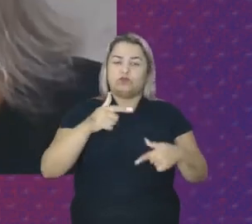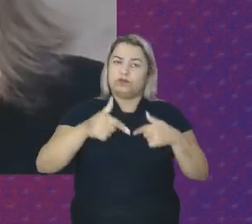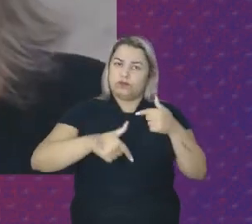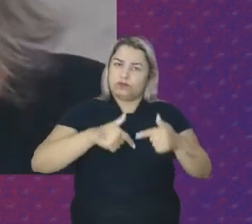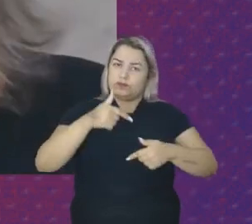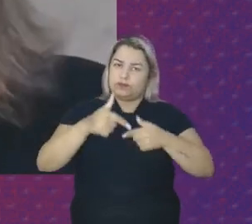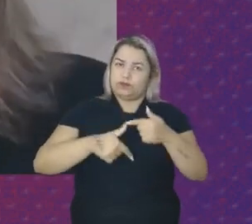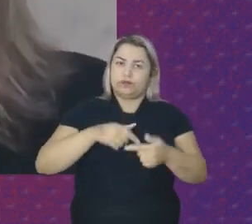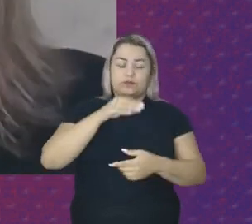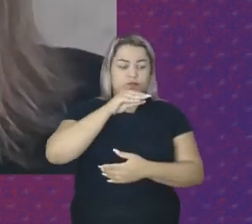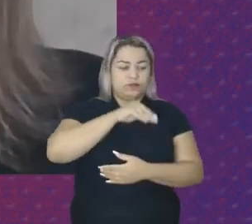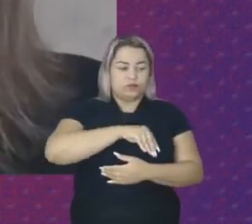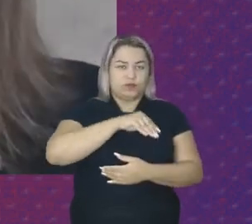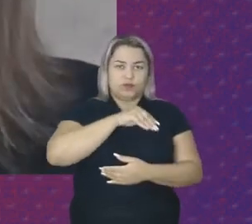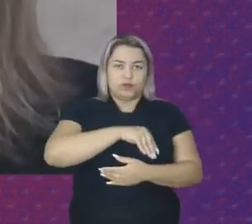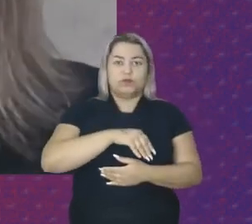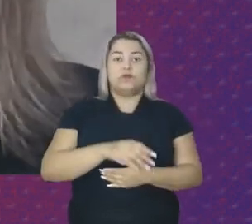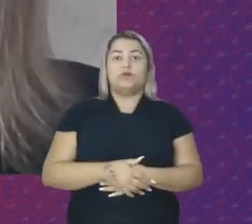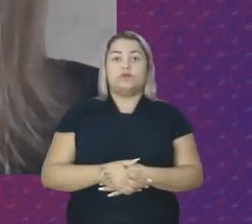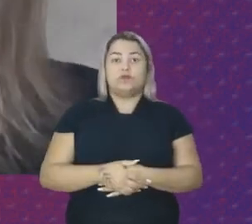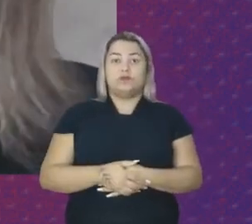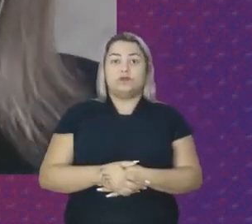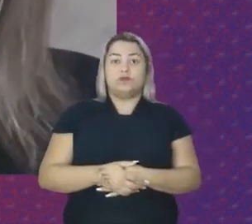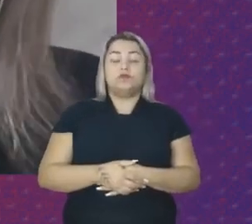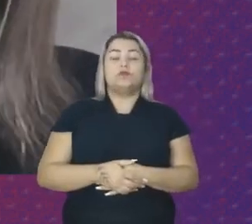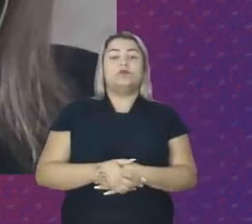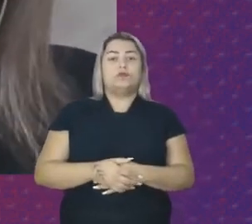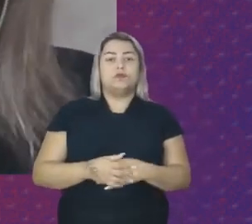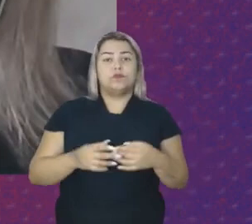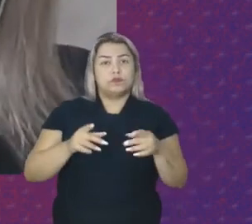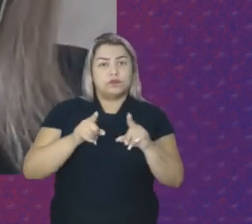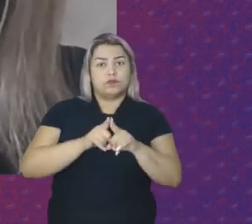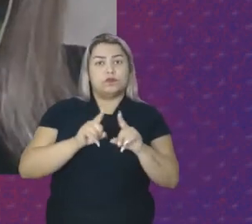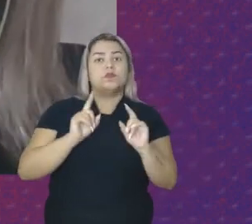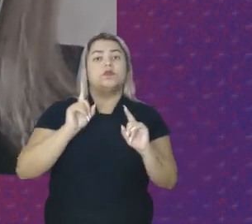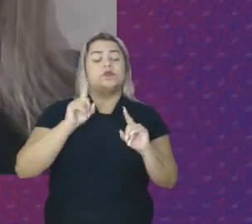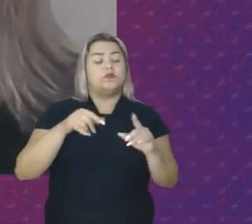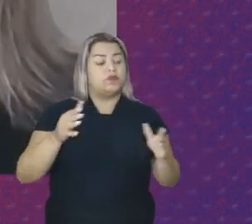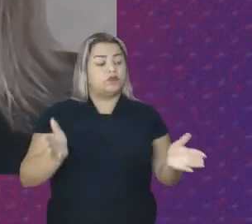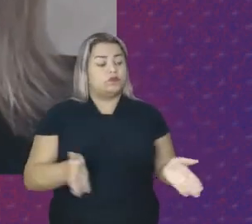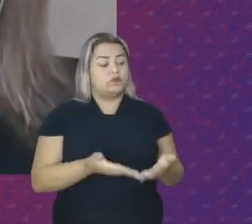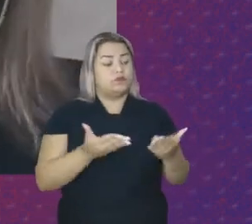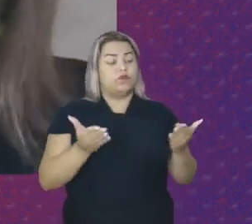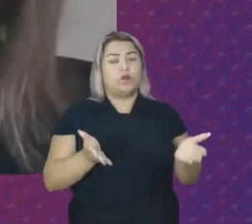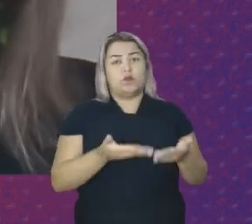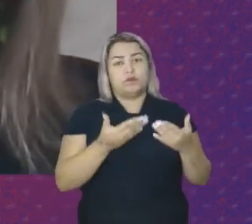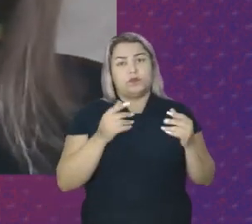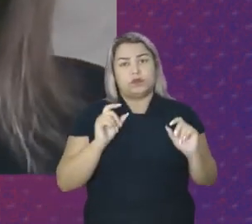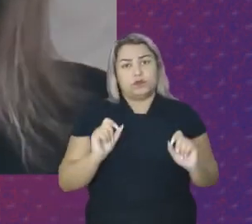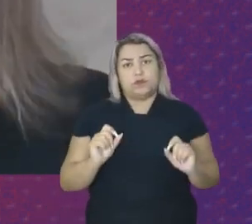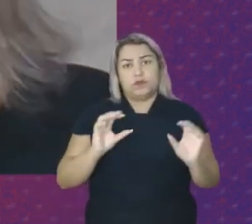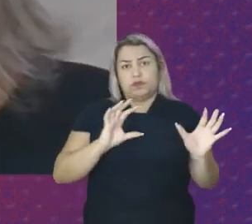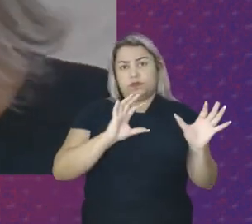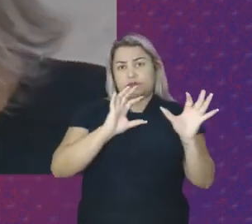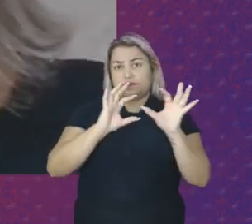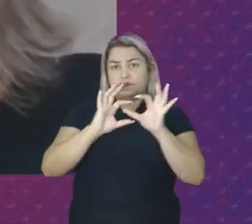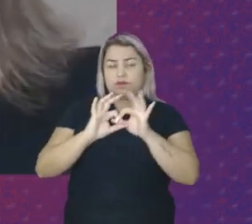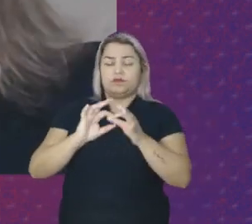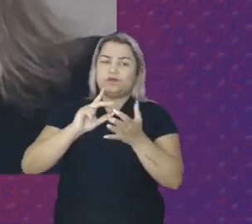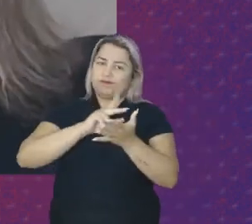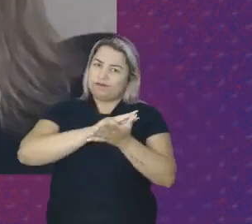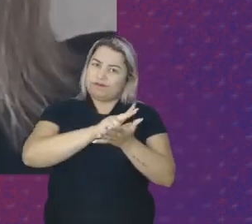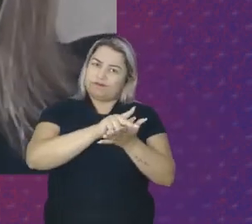renda, participação popular, foram sendo fomentadas. E, nesse contexto,